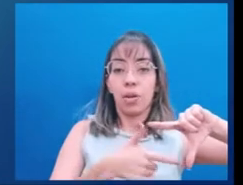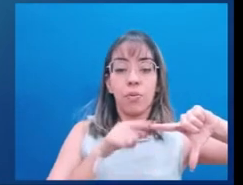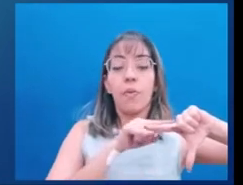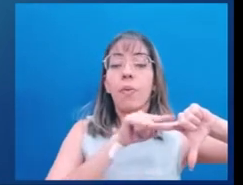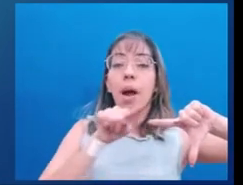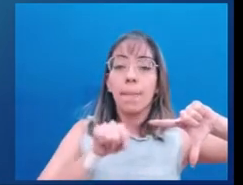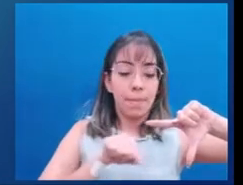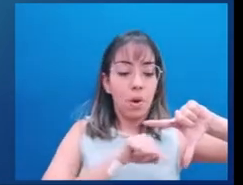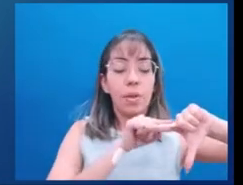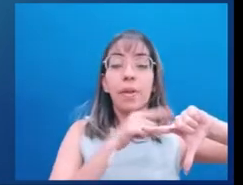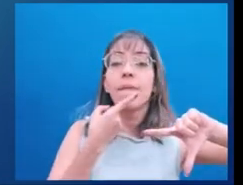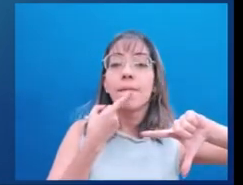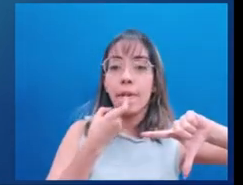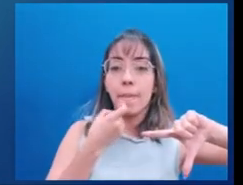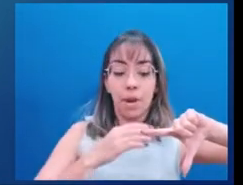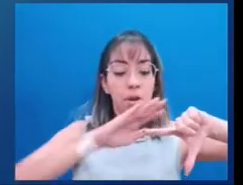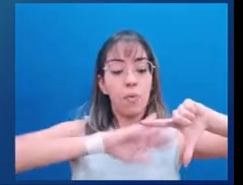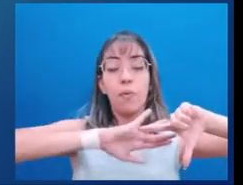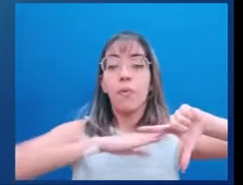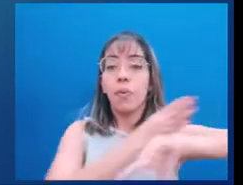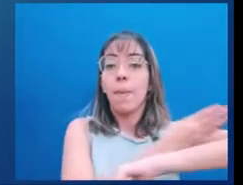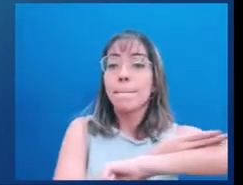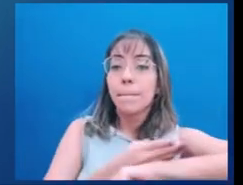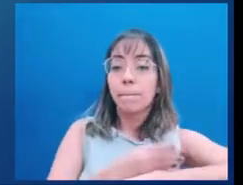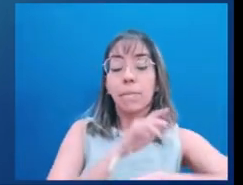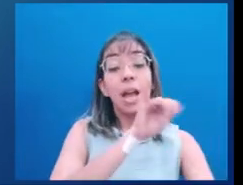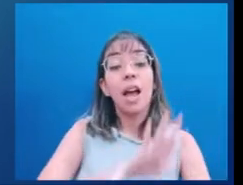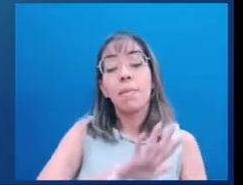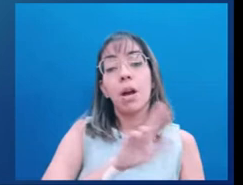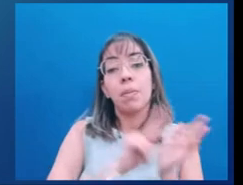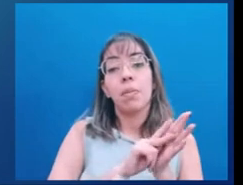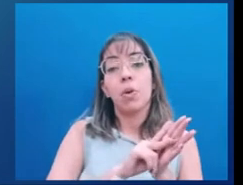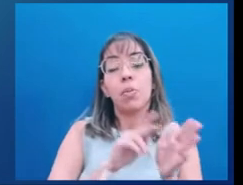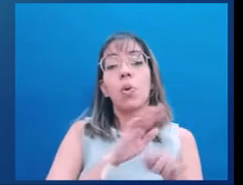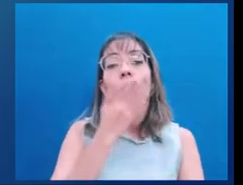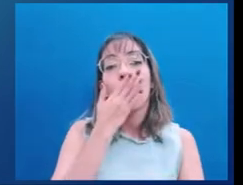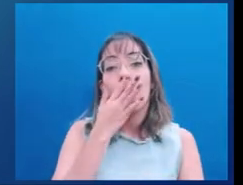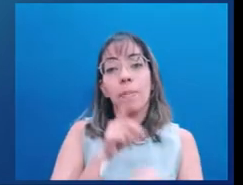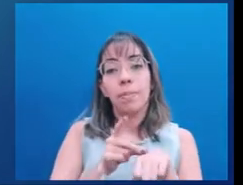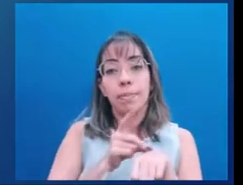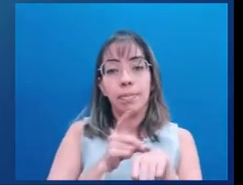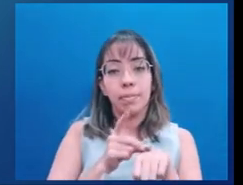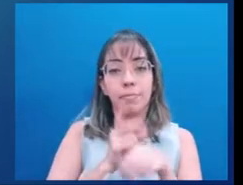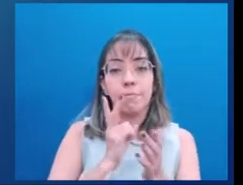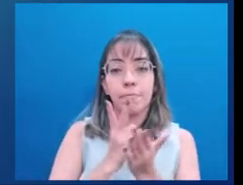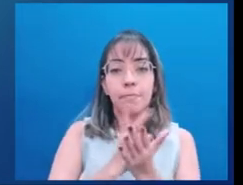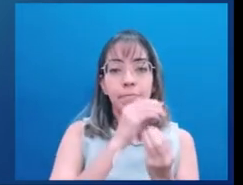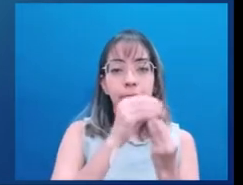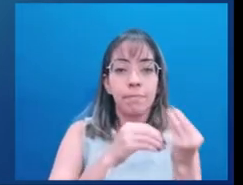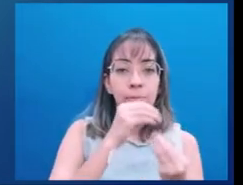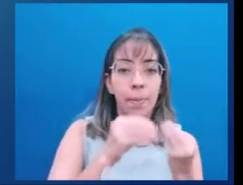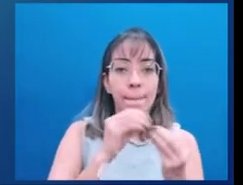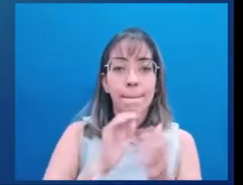são quadrados com a borda vermelha, o fundo branco e a figura em preto e são utilizados em rótulos ou informações de produtos